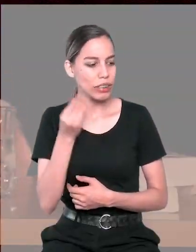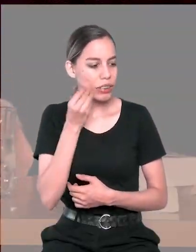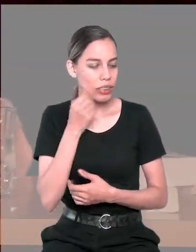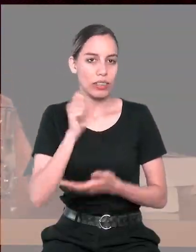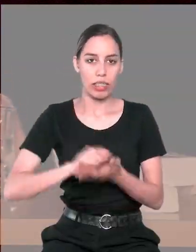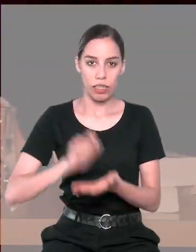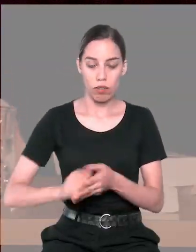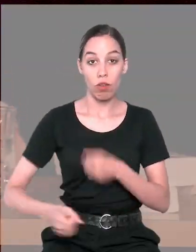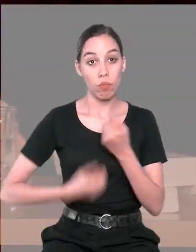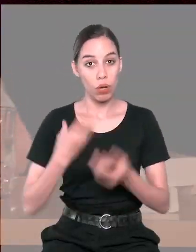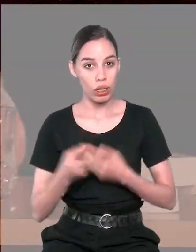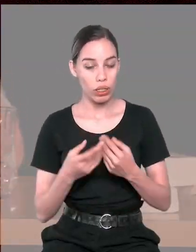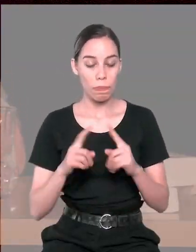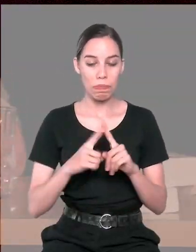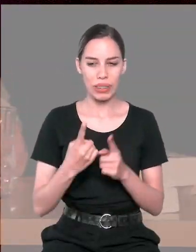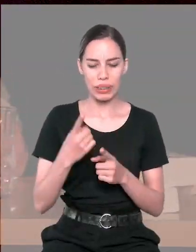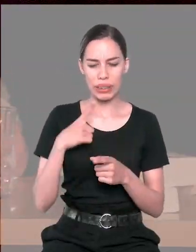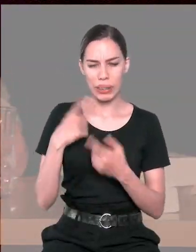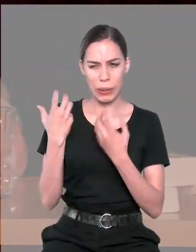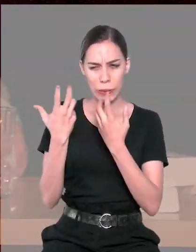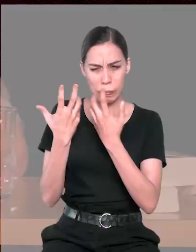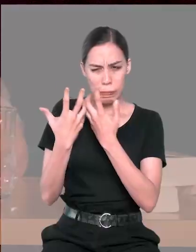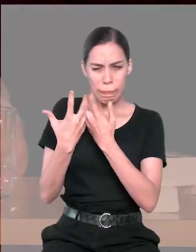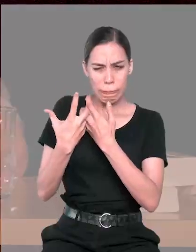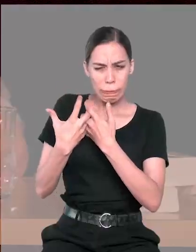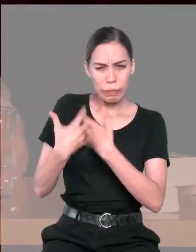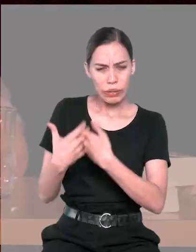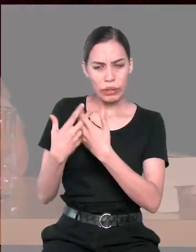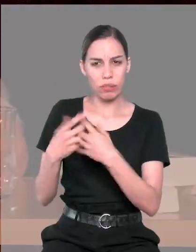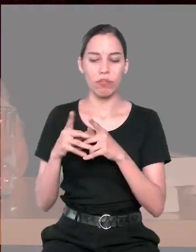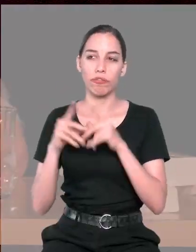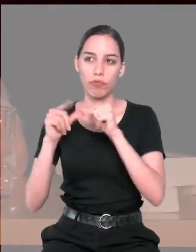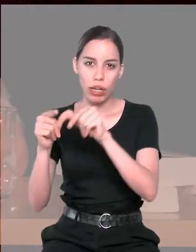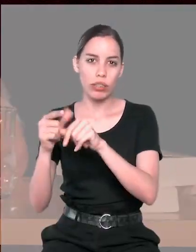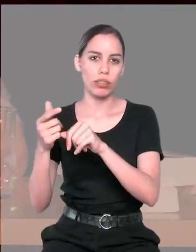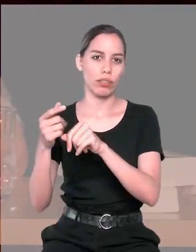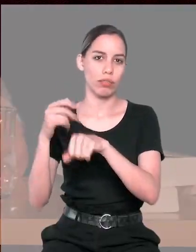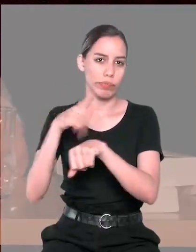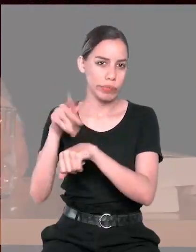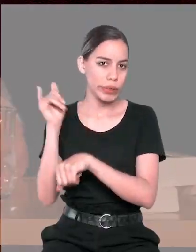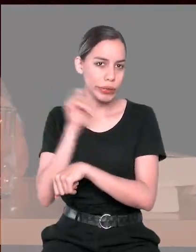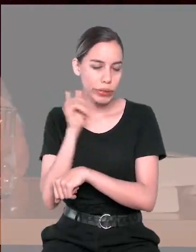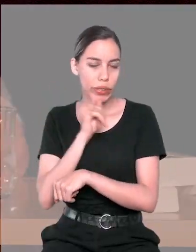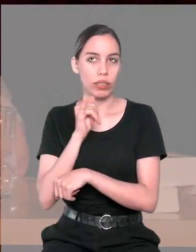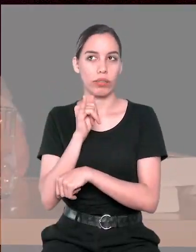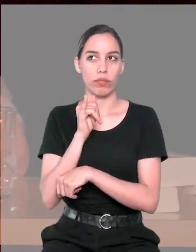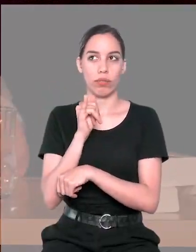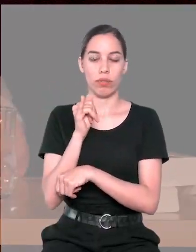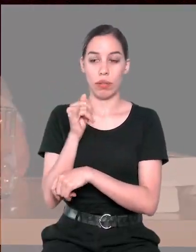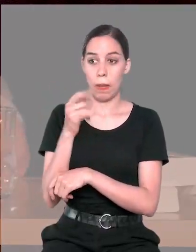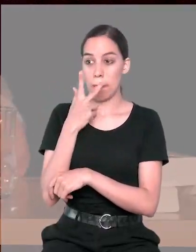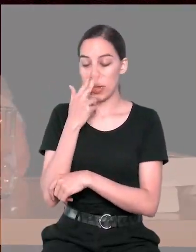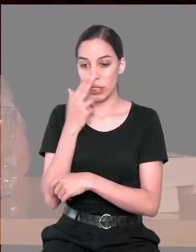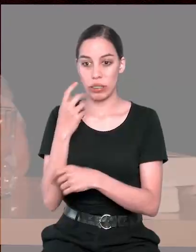a escrever poesia, mas ele entra numa crise gigantesca. Ele vai viajar para a Itália e ele entra numa crise, uma espécie de crise